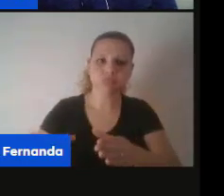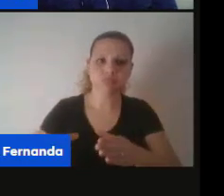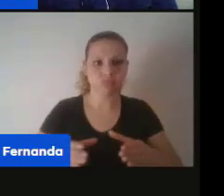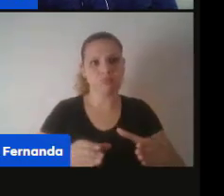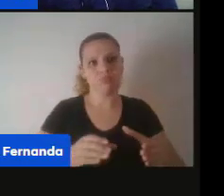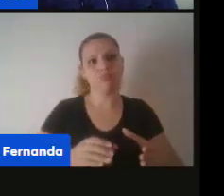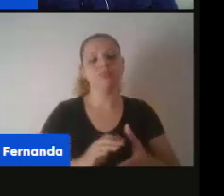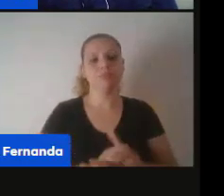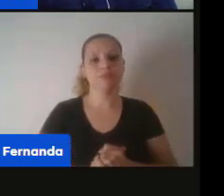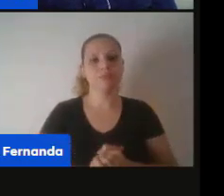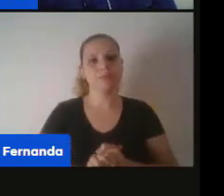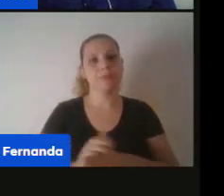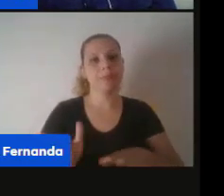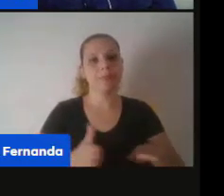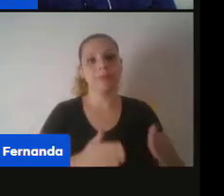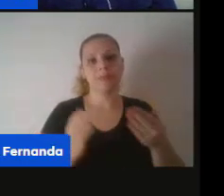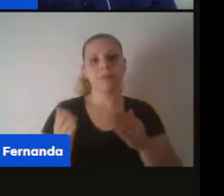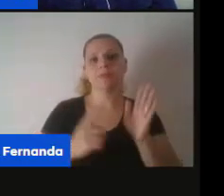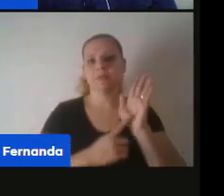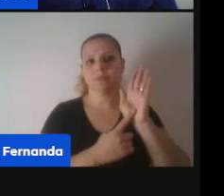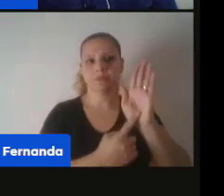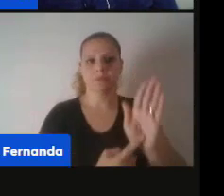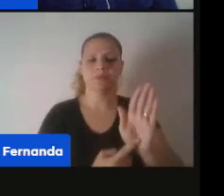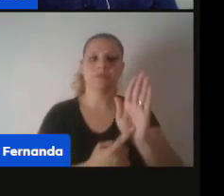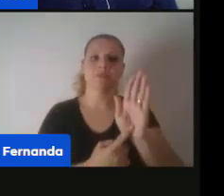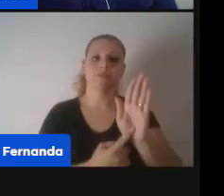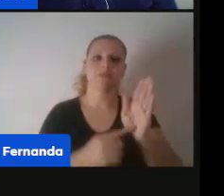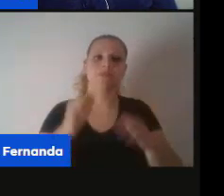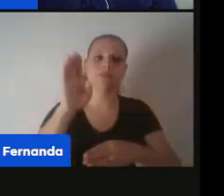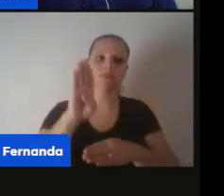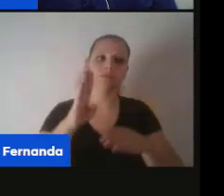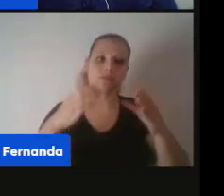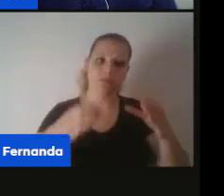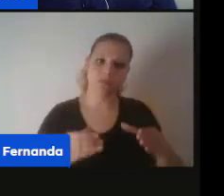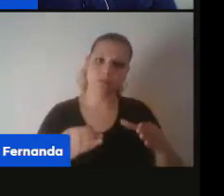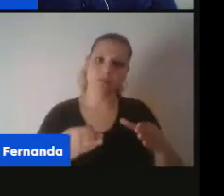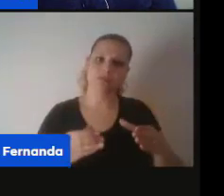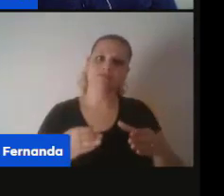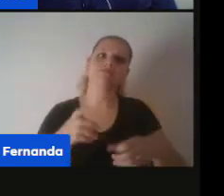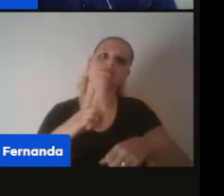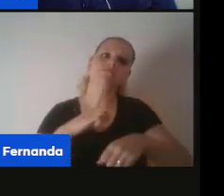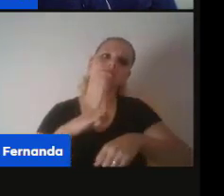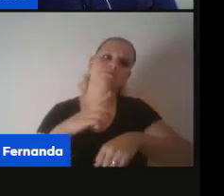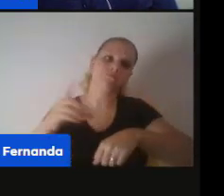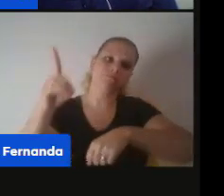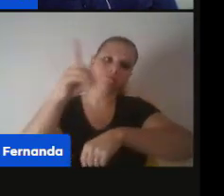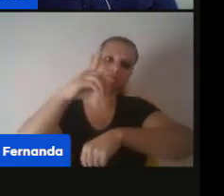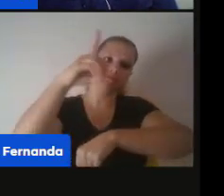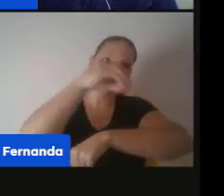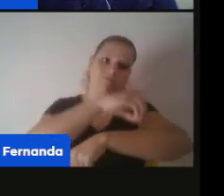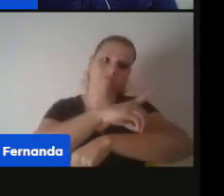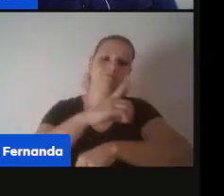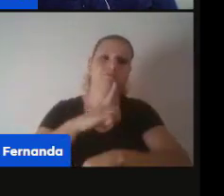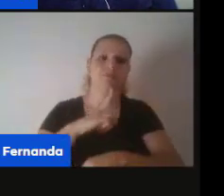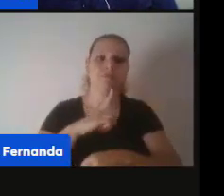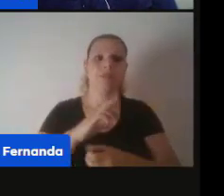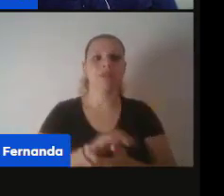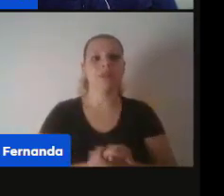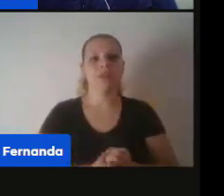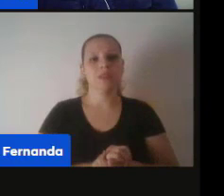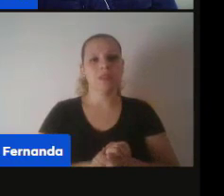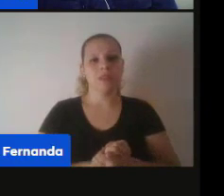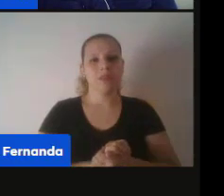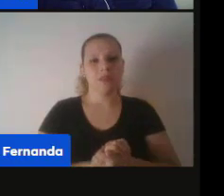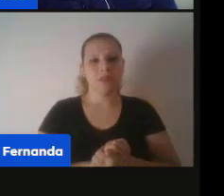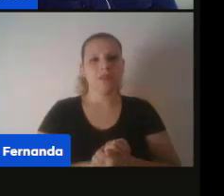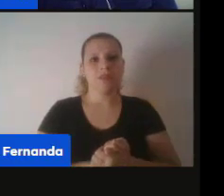Aqui nós temos a apresentação dos bairros que estamos com notificação com os casos de dengue, tá? Entre eles nós temos aí os problemáticos